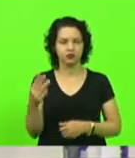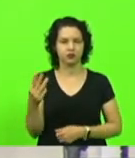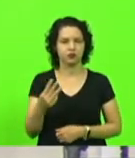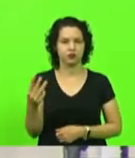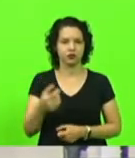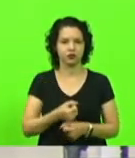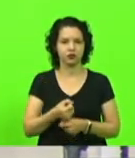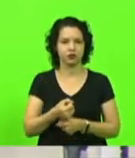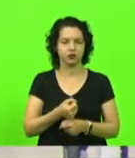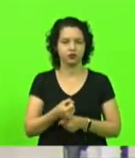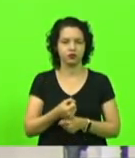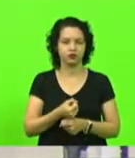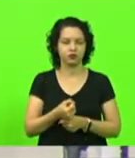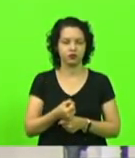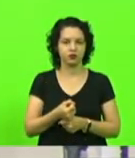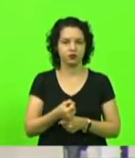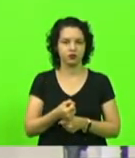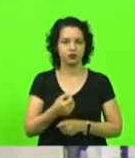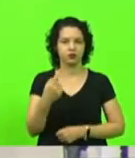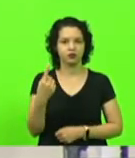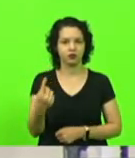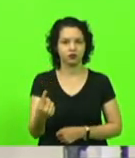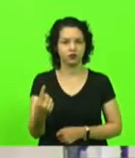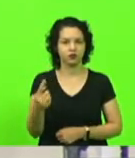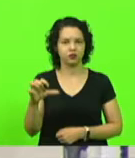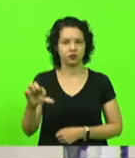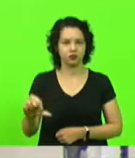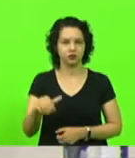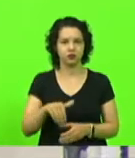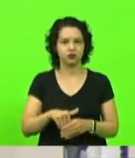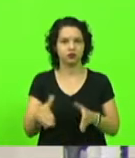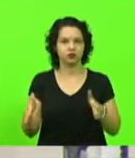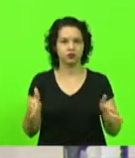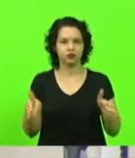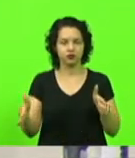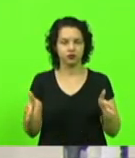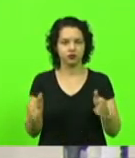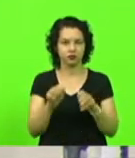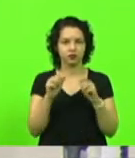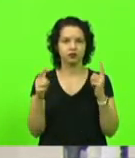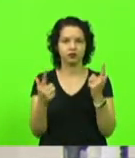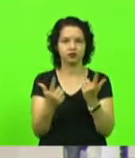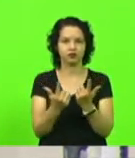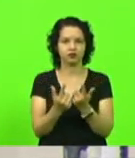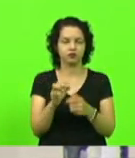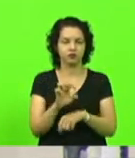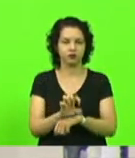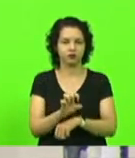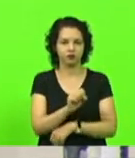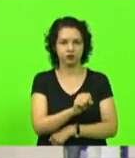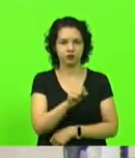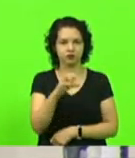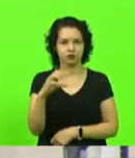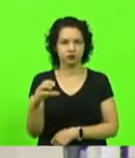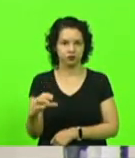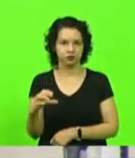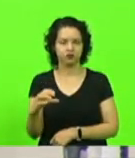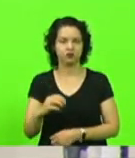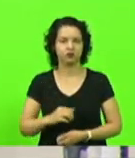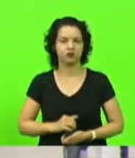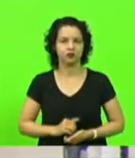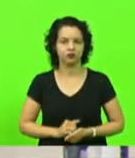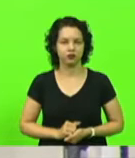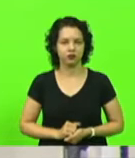legislativa da décima nona legislatura da Assembleia Legislativa do Estado de